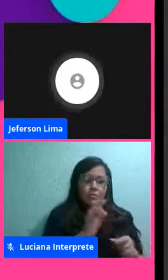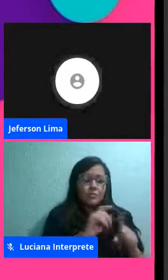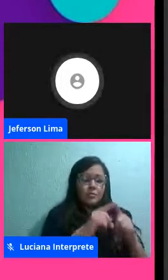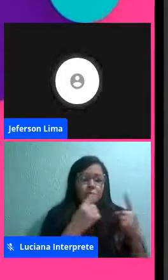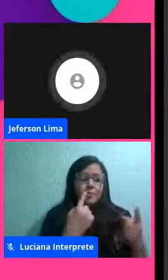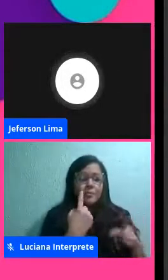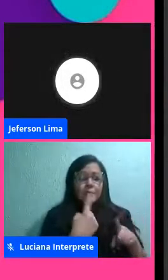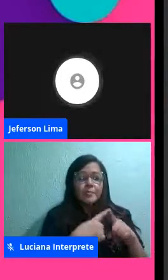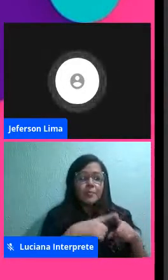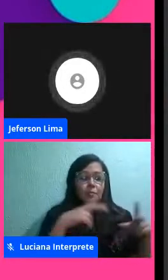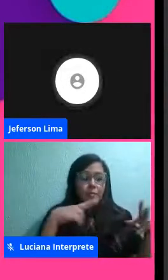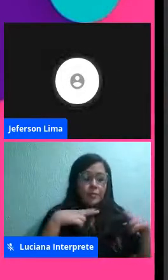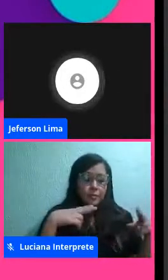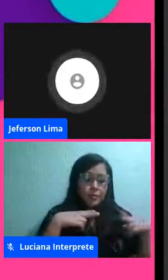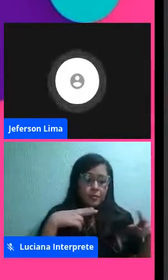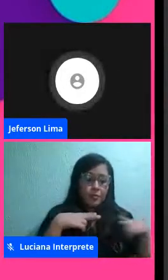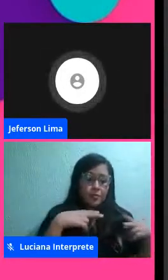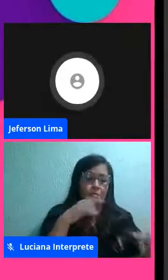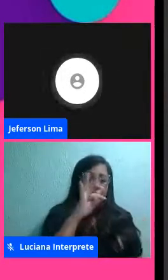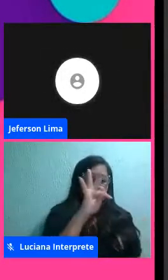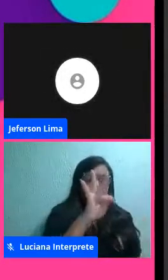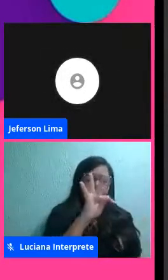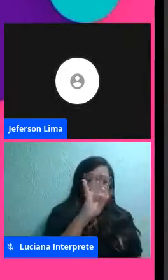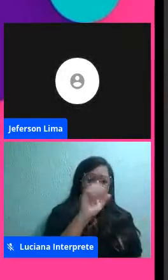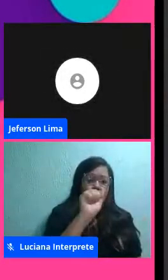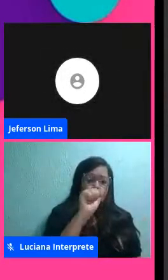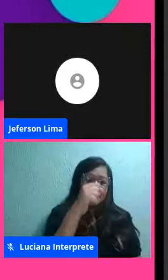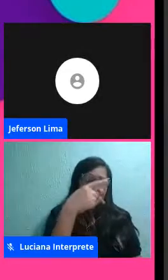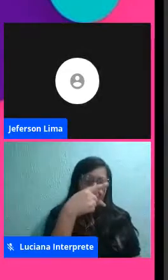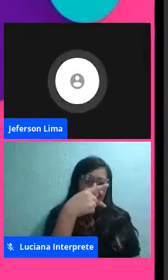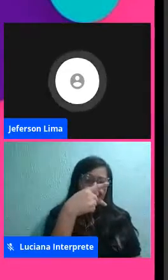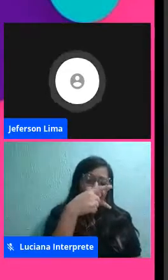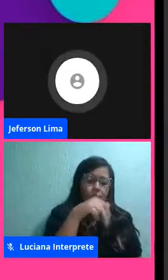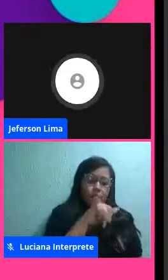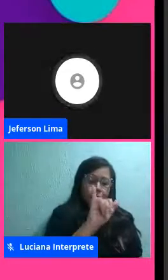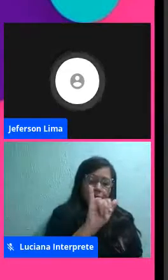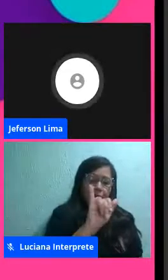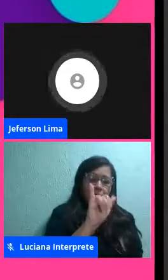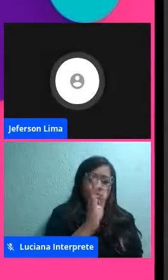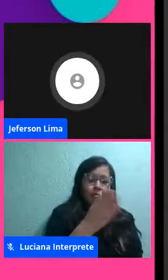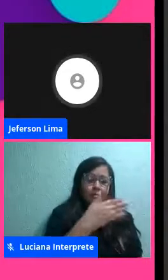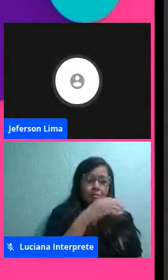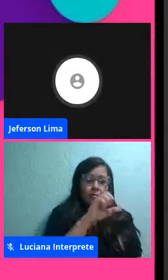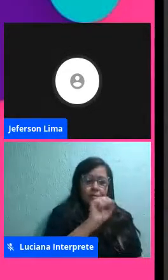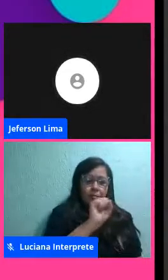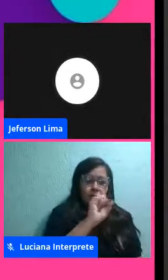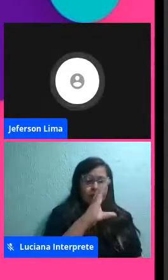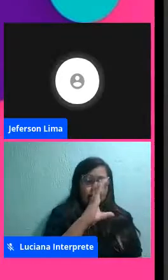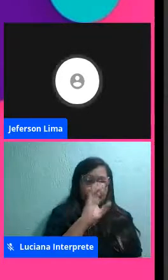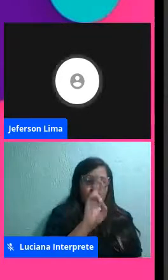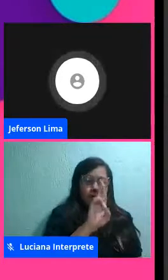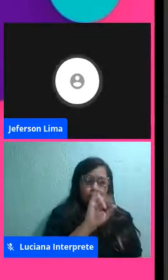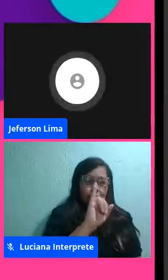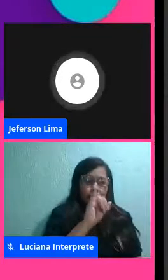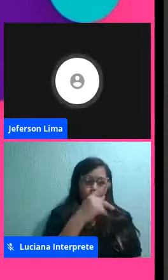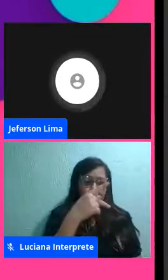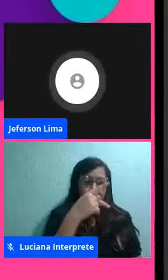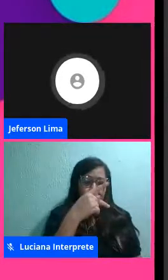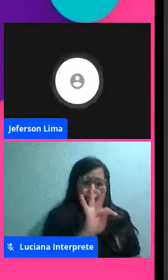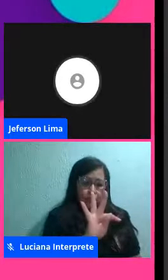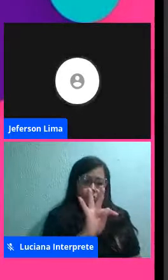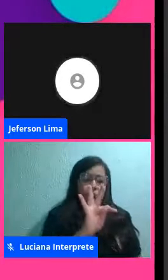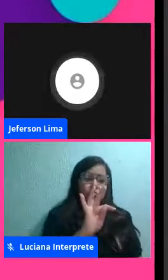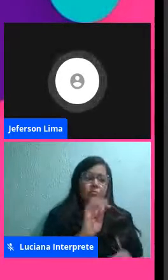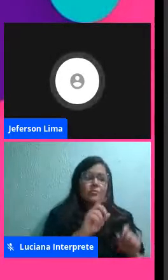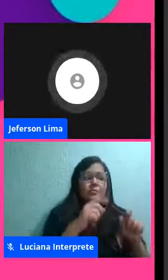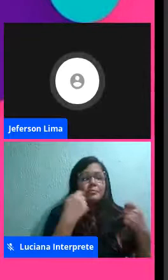precisa transpilar, né? Ele precisa converter isso para um formato que ele seja capaz de utilizar. E aí o formato que ele é capaz de utilizar é esse